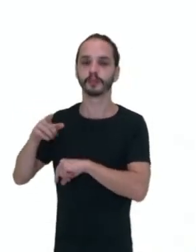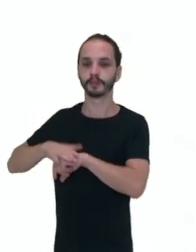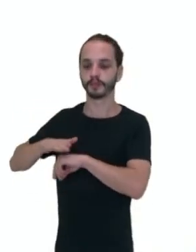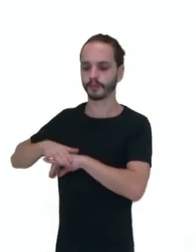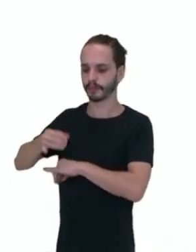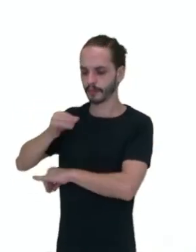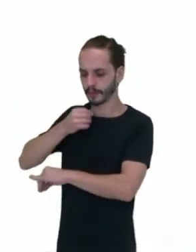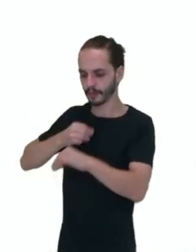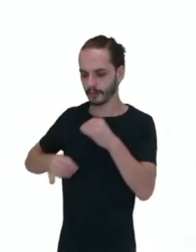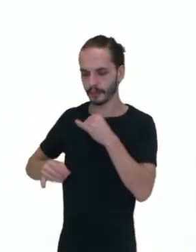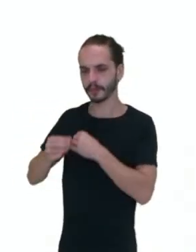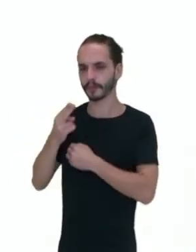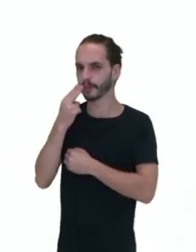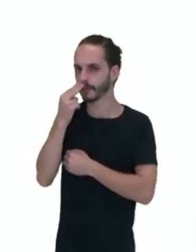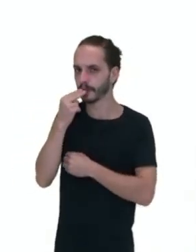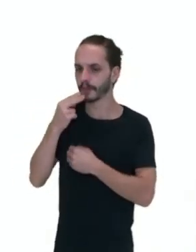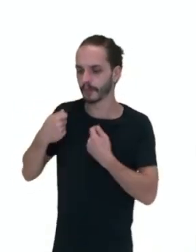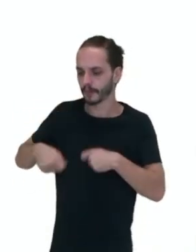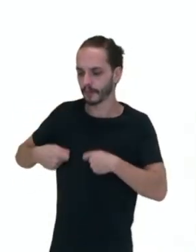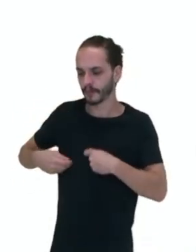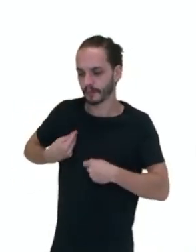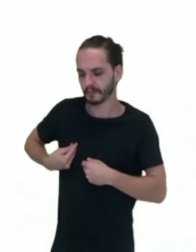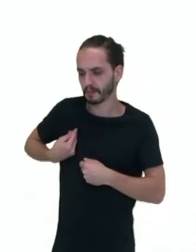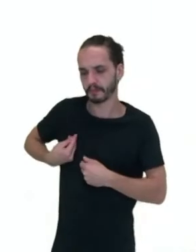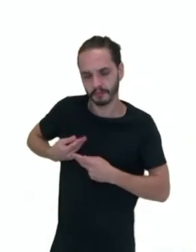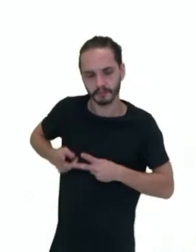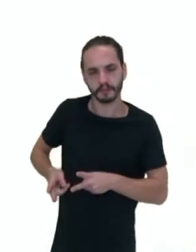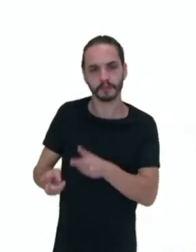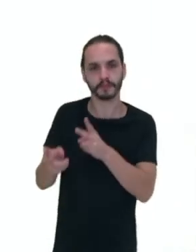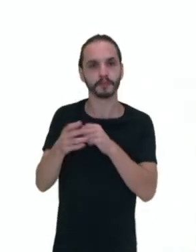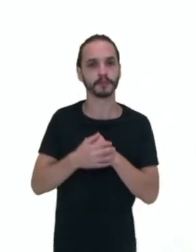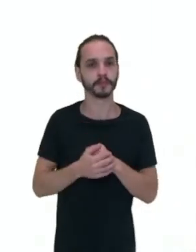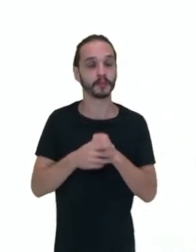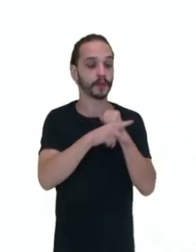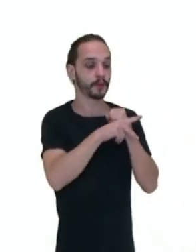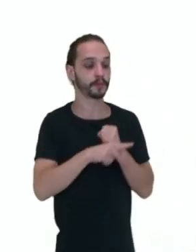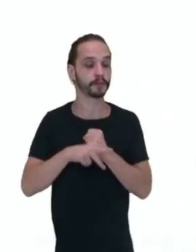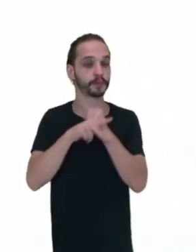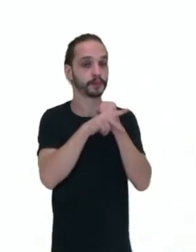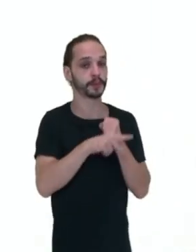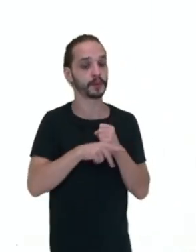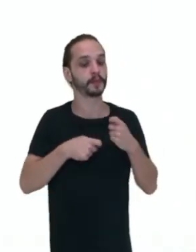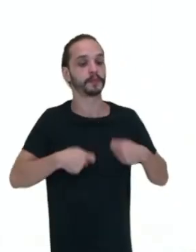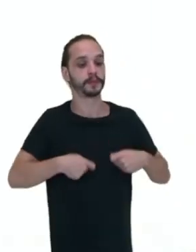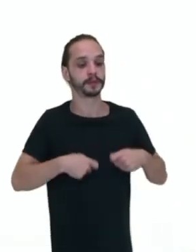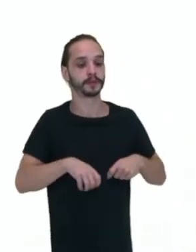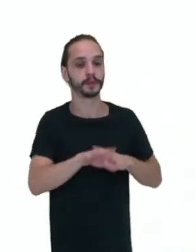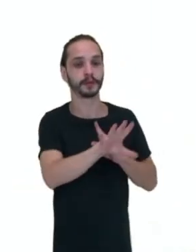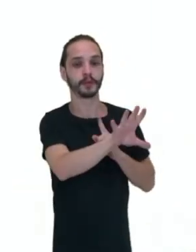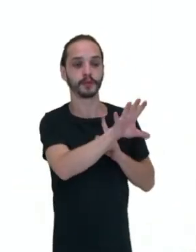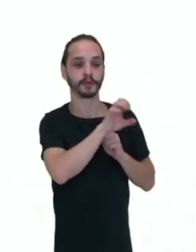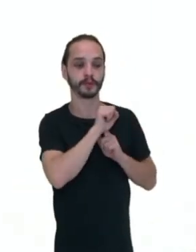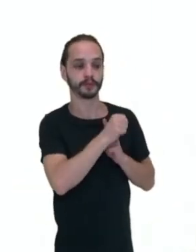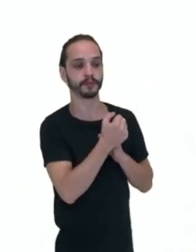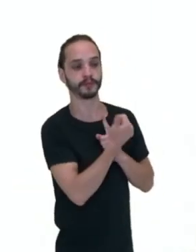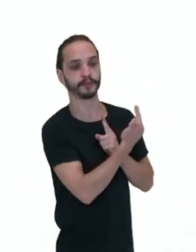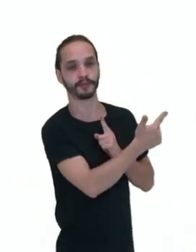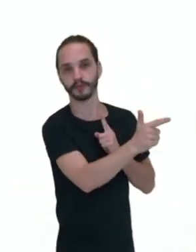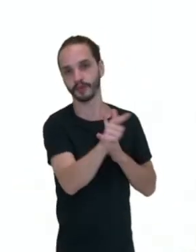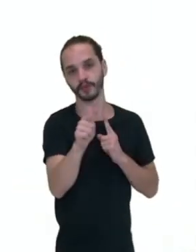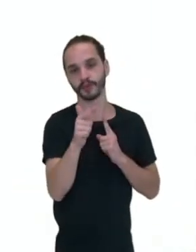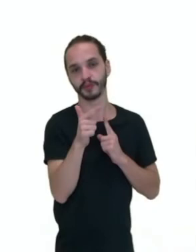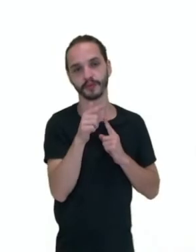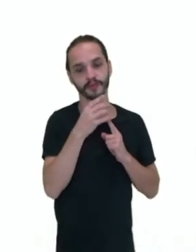os nutrientes que são necessários ali para a sua sobrevivência. Os protozoários, eles precisam absorver os nutrientes a partir